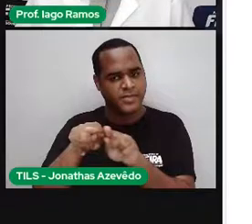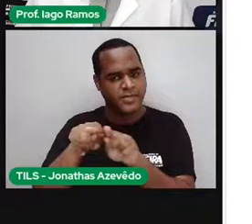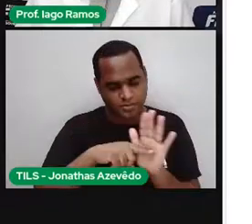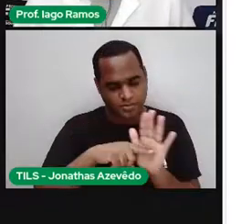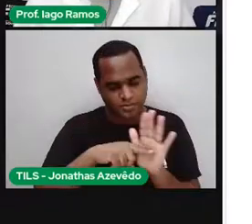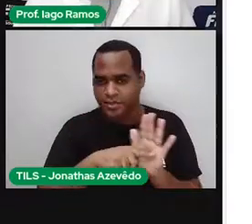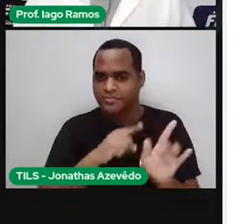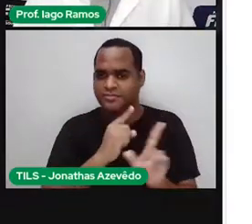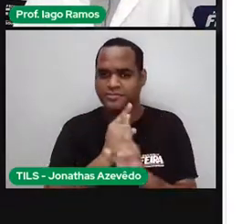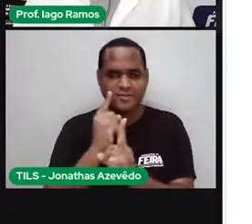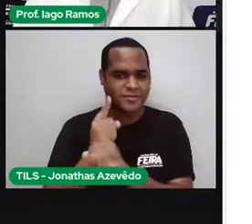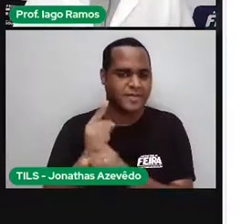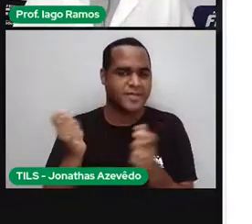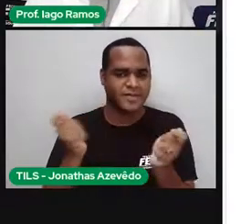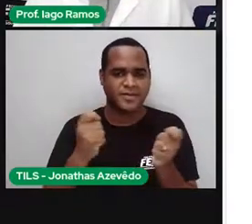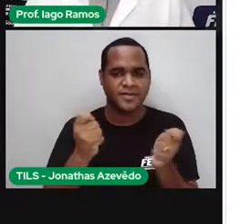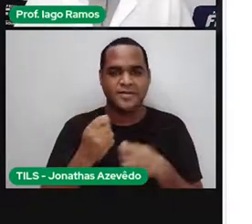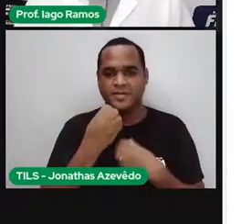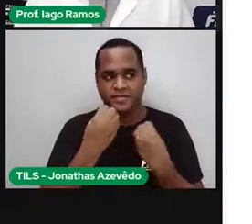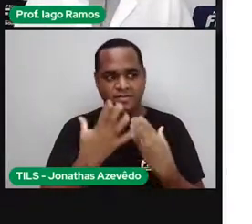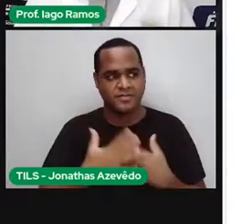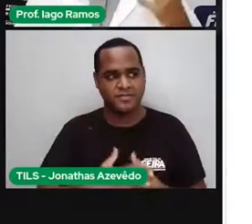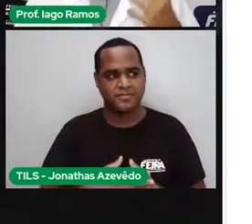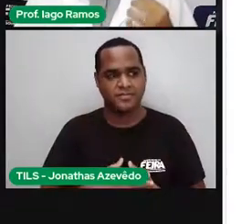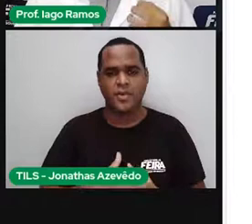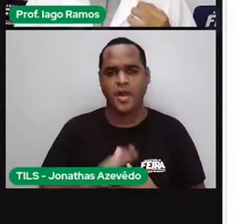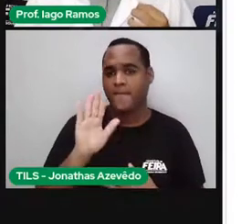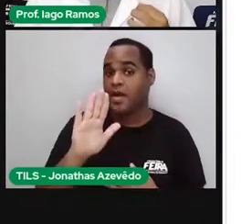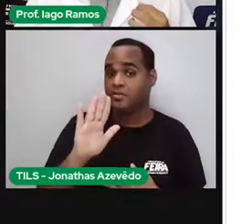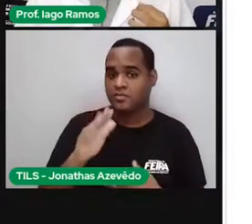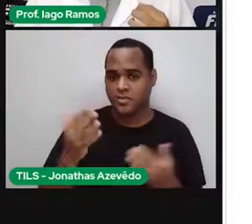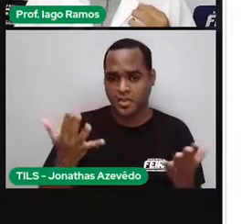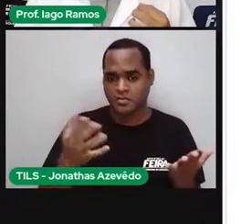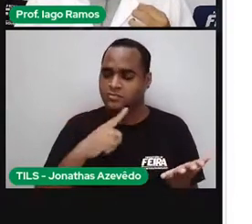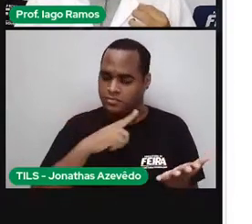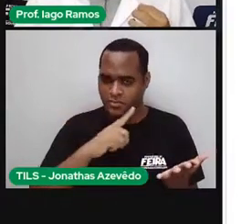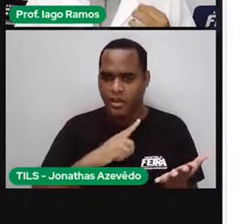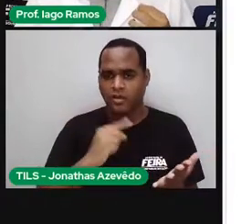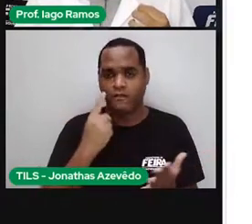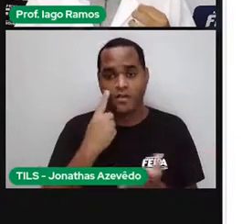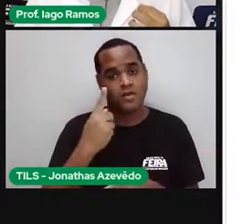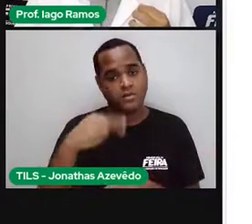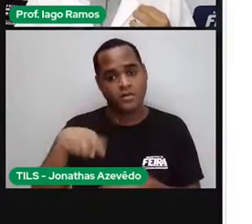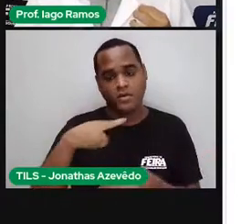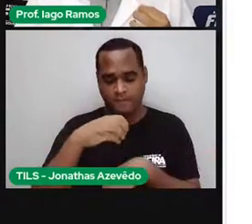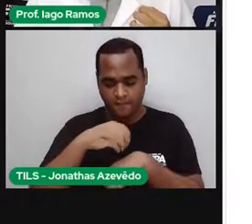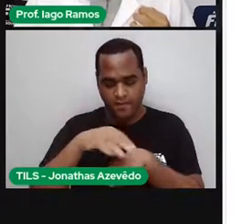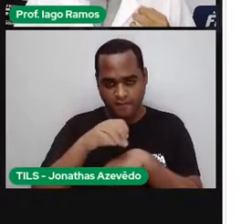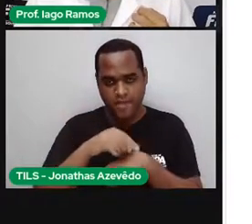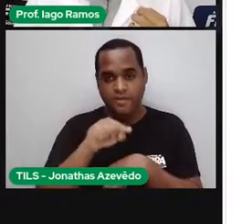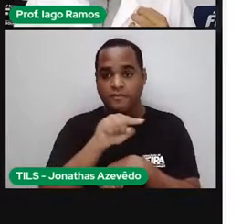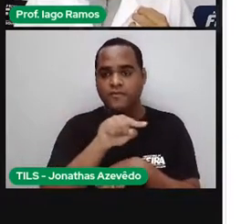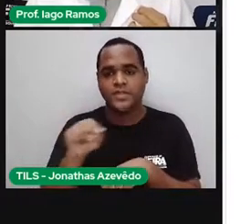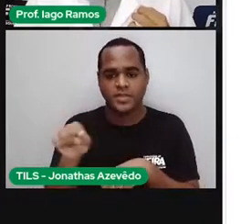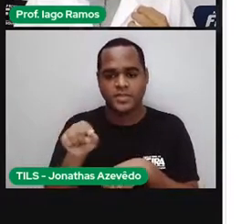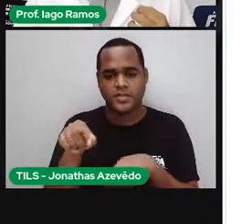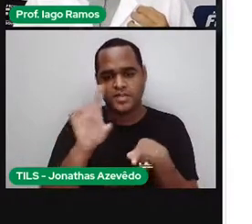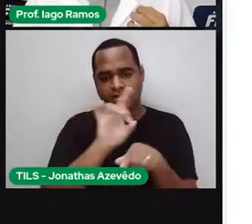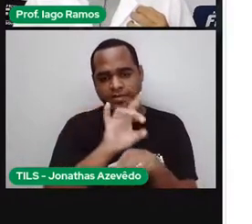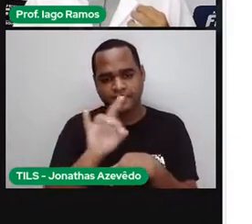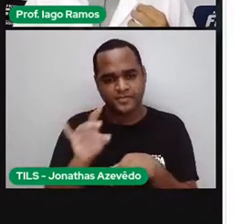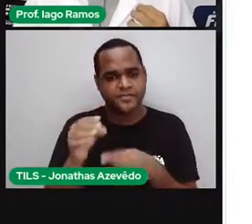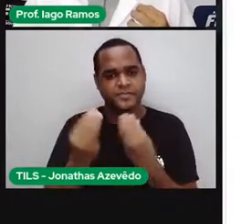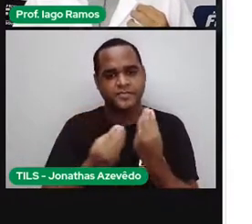Ah tá bom mas mas eu tenho aqui para propor para você